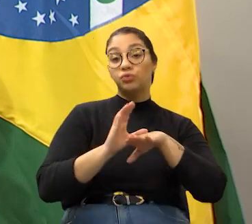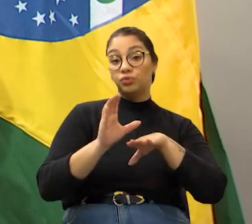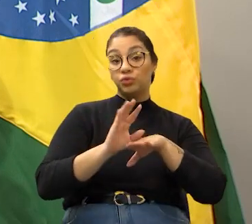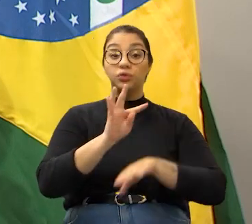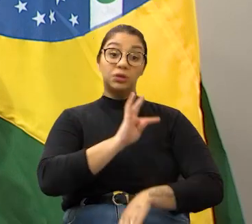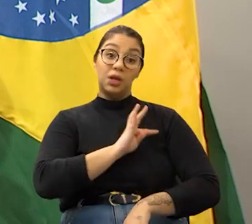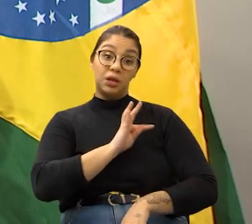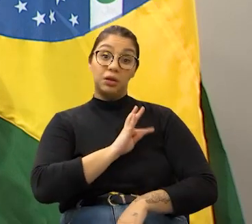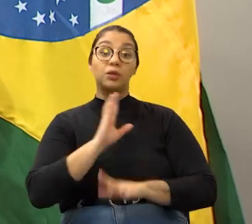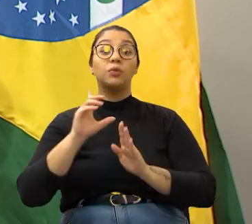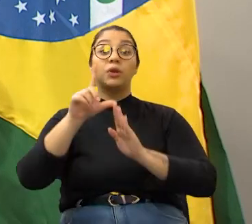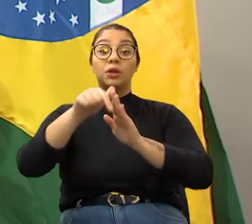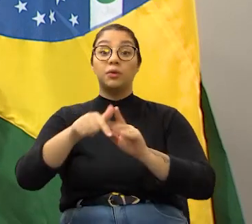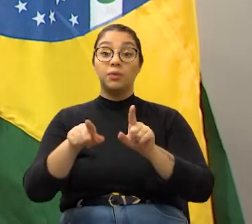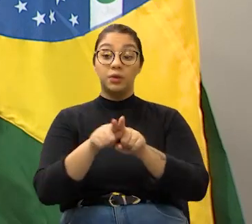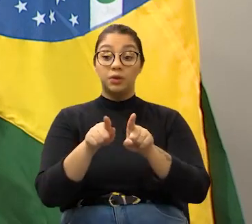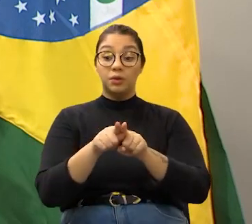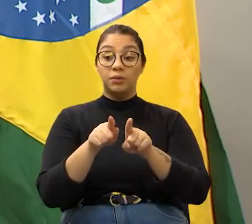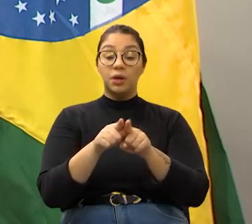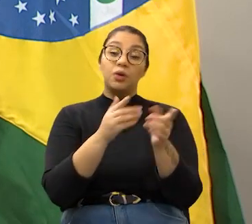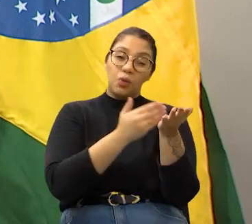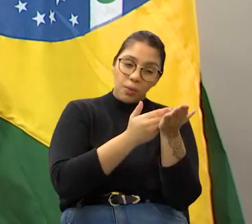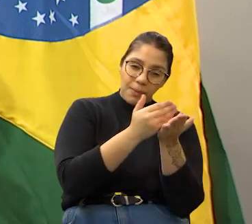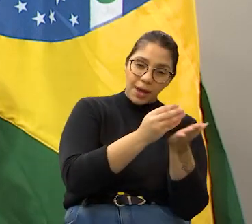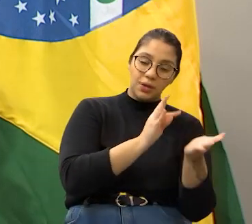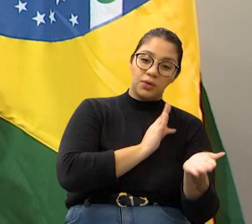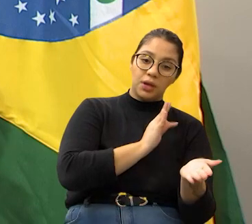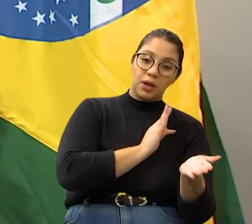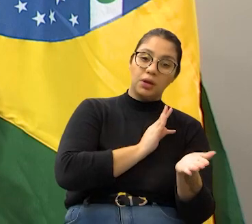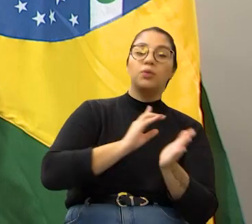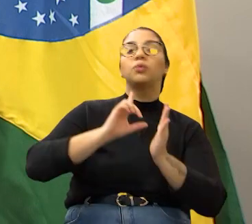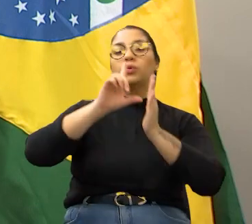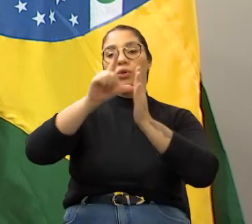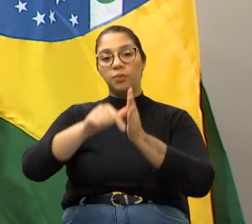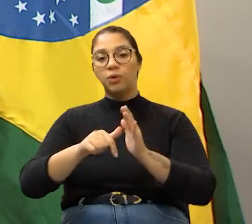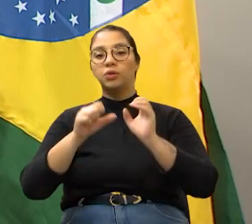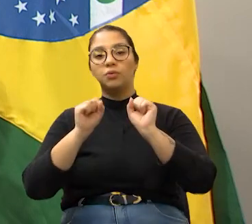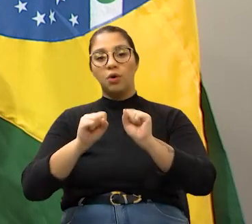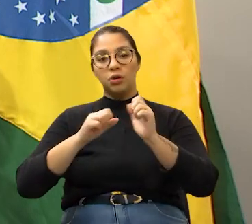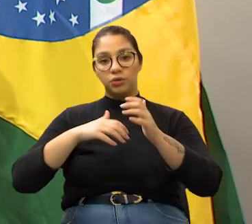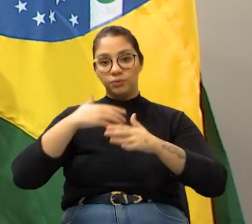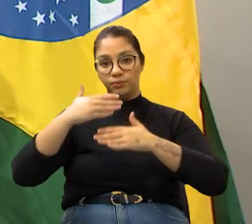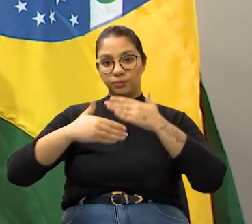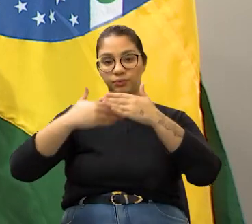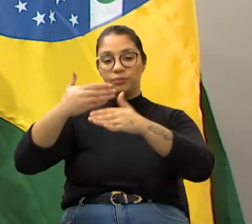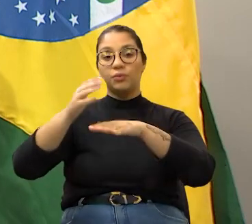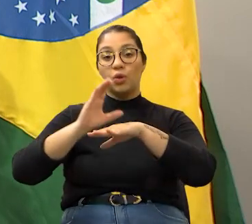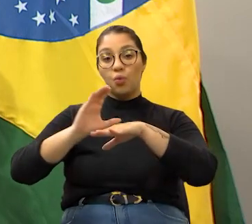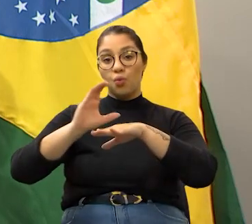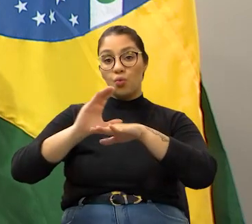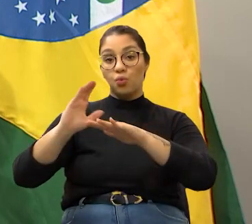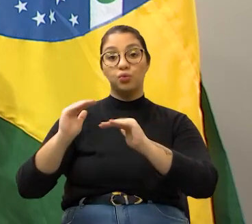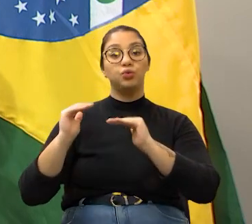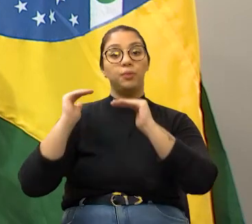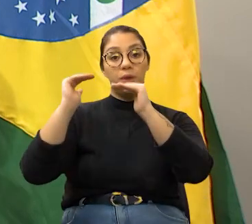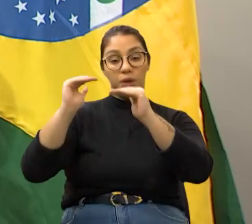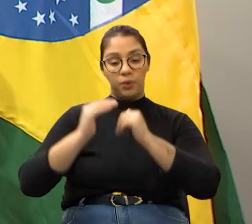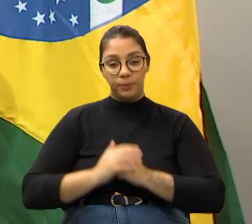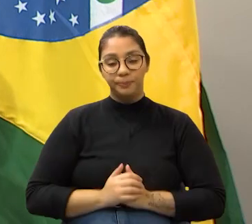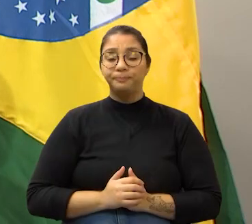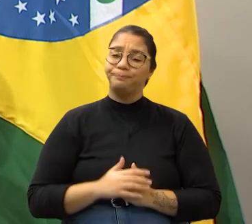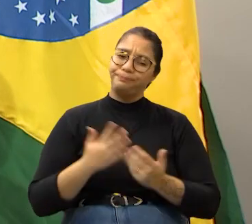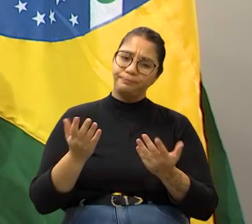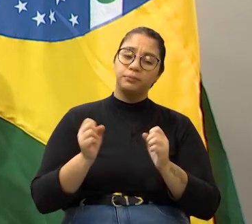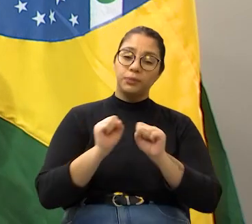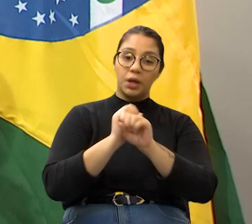técnicos e, eventualmente, até eles querem a verticalização. Começa com técnico, pode virar até curso de nível